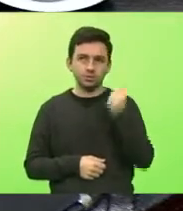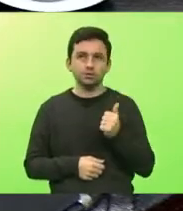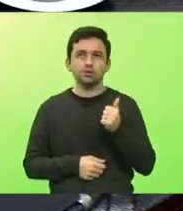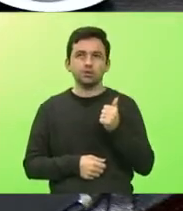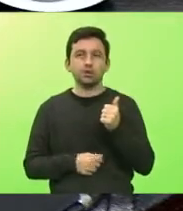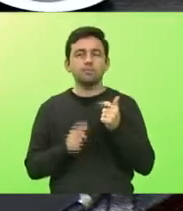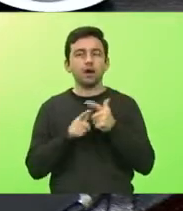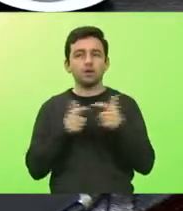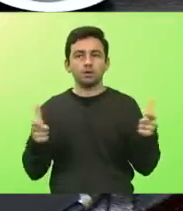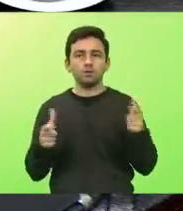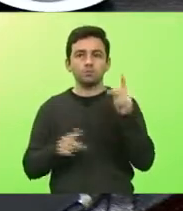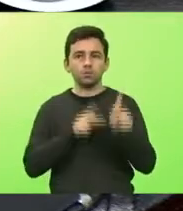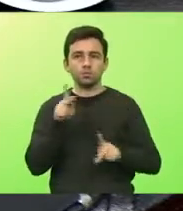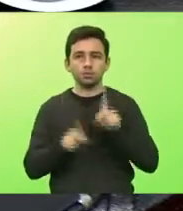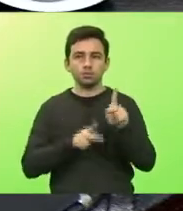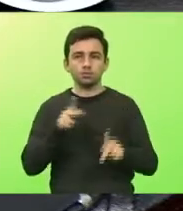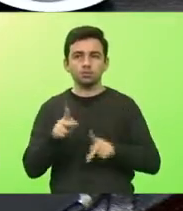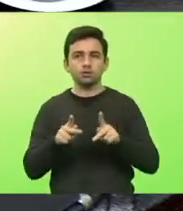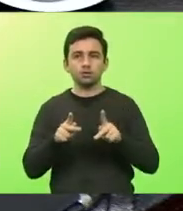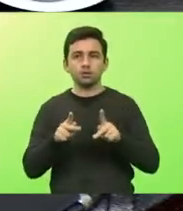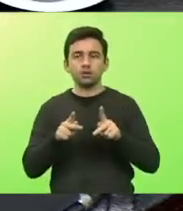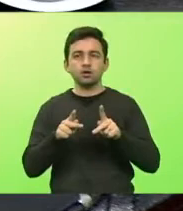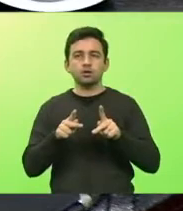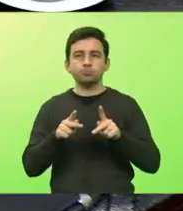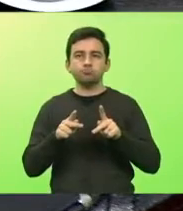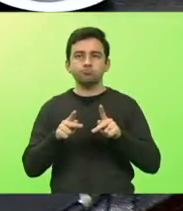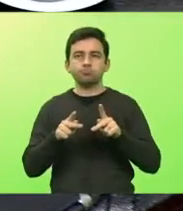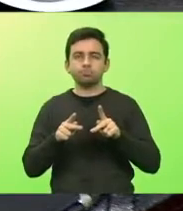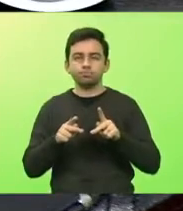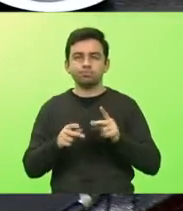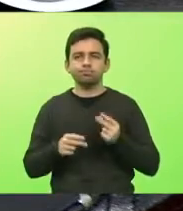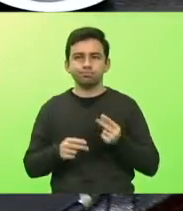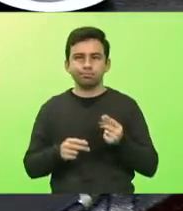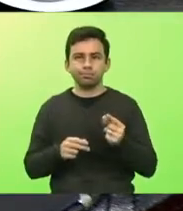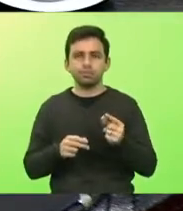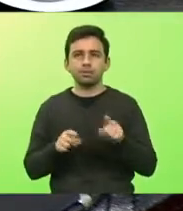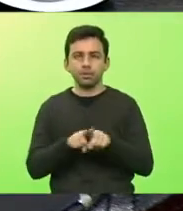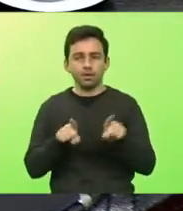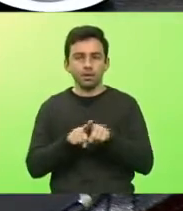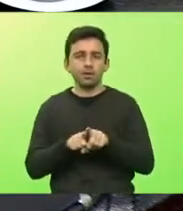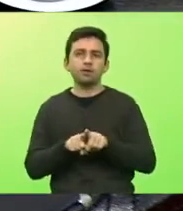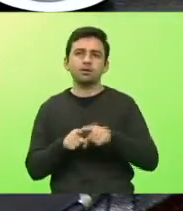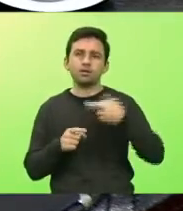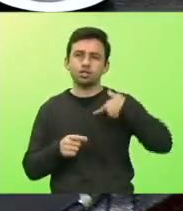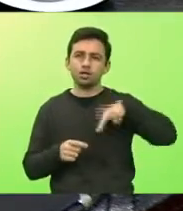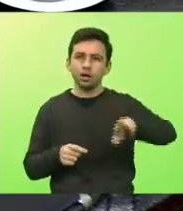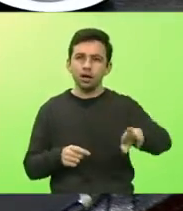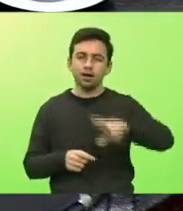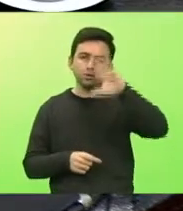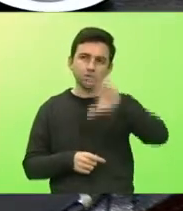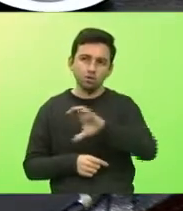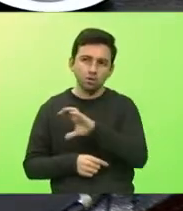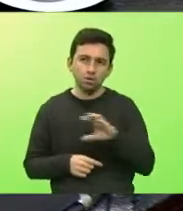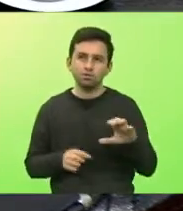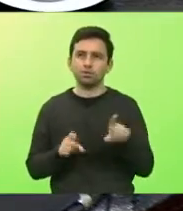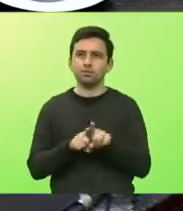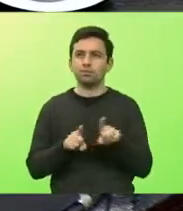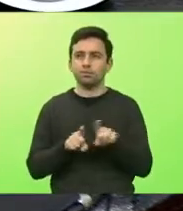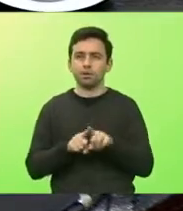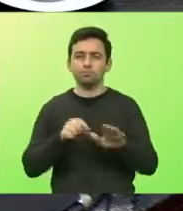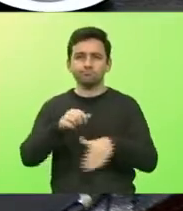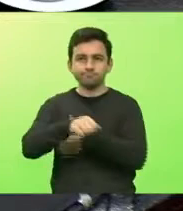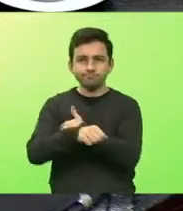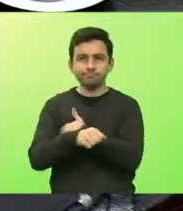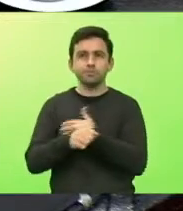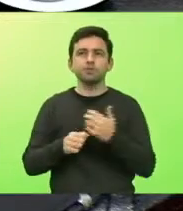pela população conservadora e, por que não dizer, religiosa, por cristãos, tanto católicos quanto evangélicos. E nesse